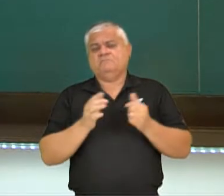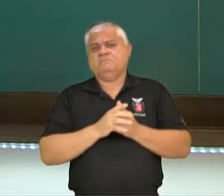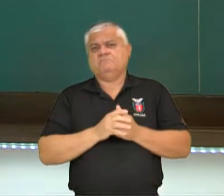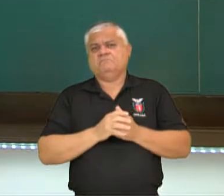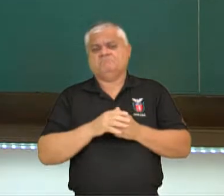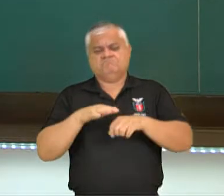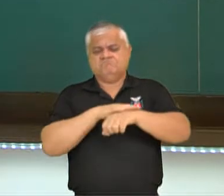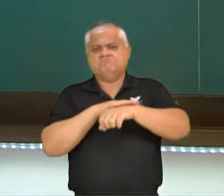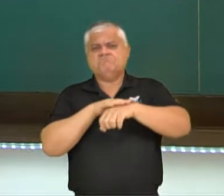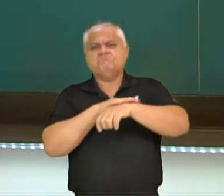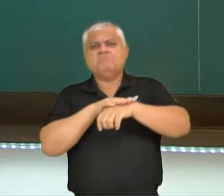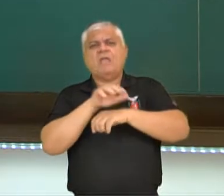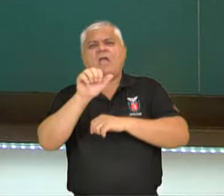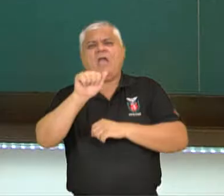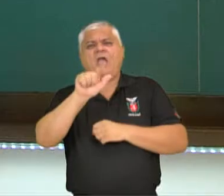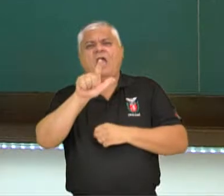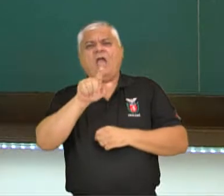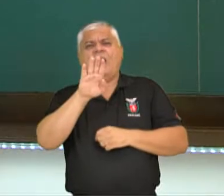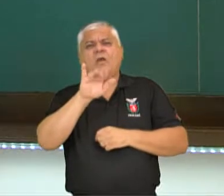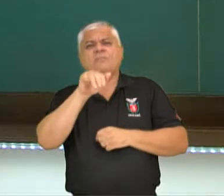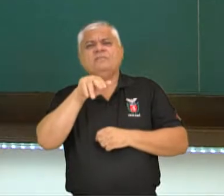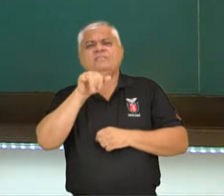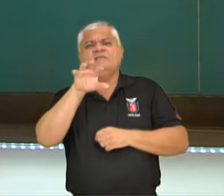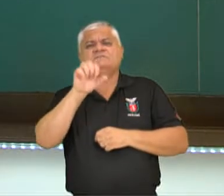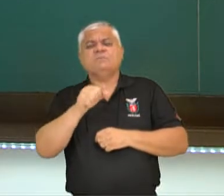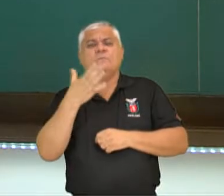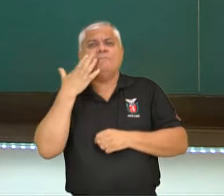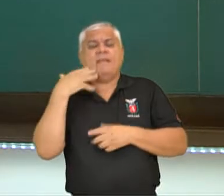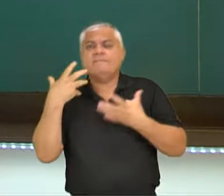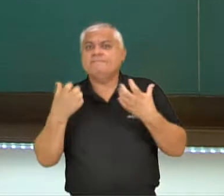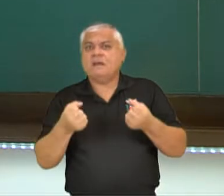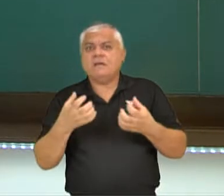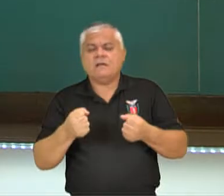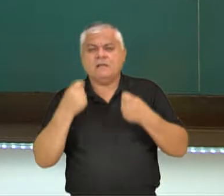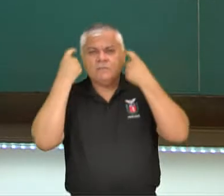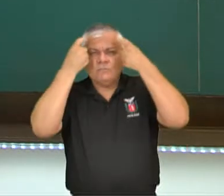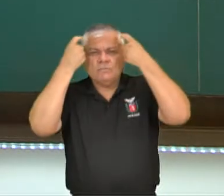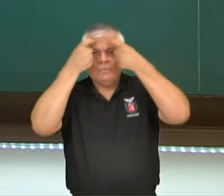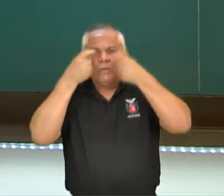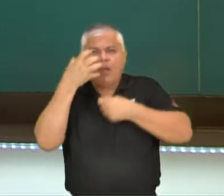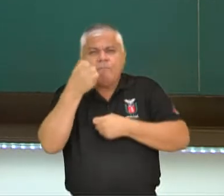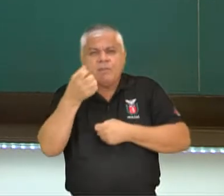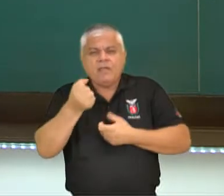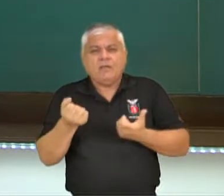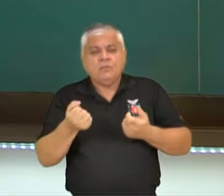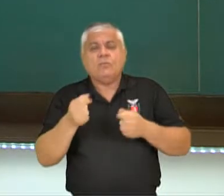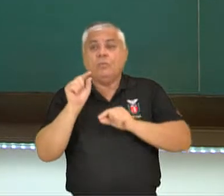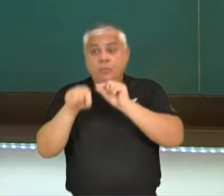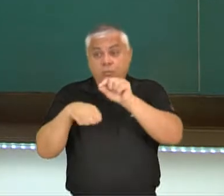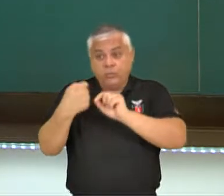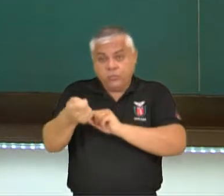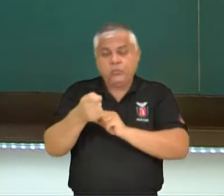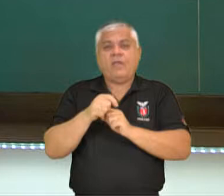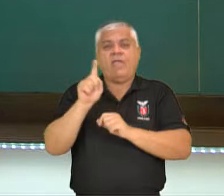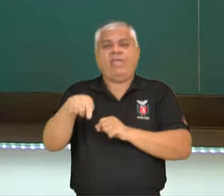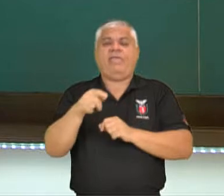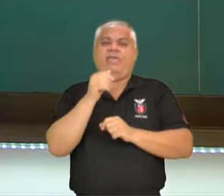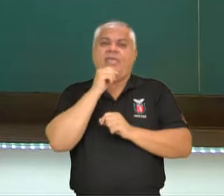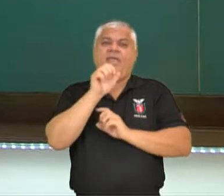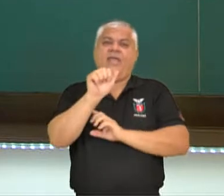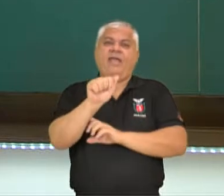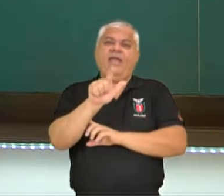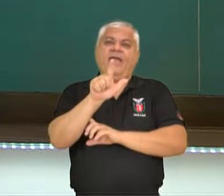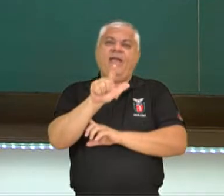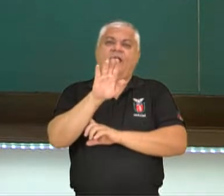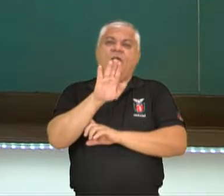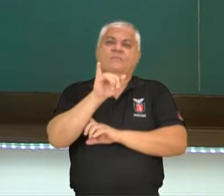albinismo. O fato de ter um azão no genótipo já tem melanina na pele. No caso, então, o albinismo é uma